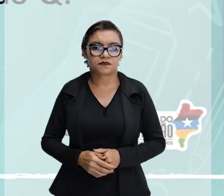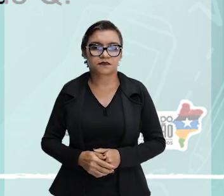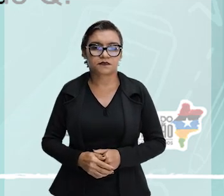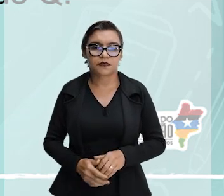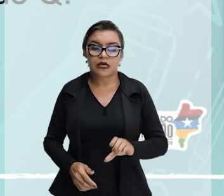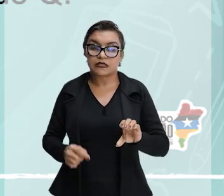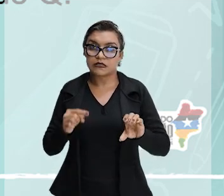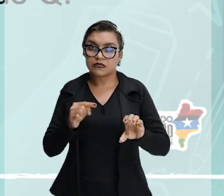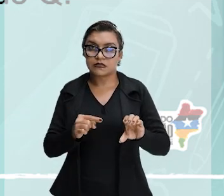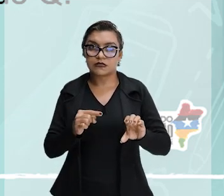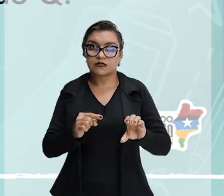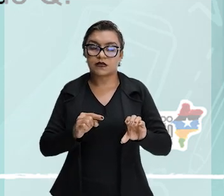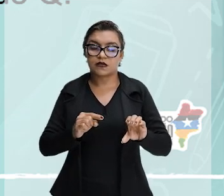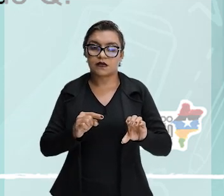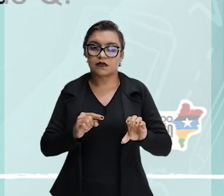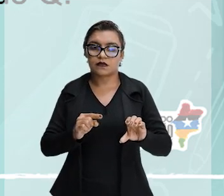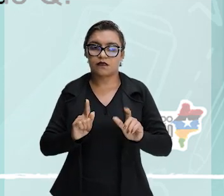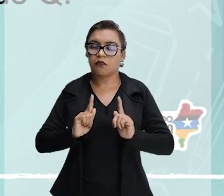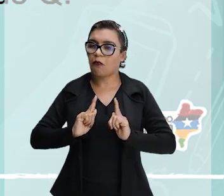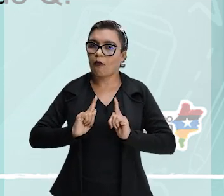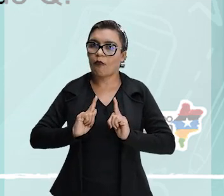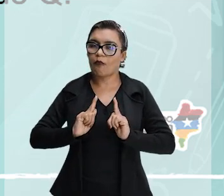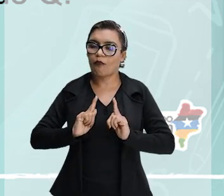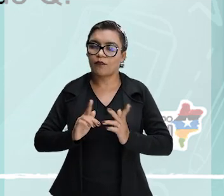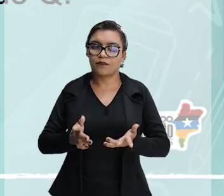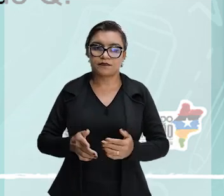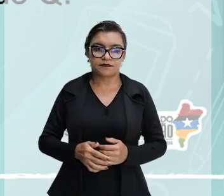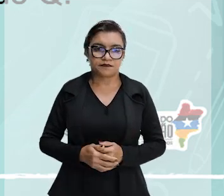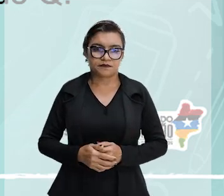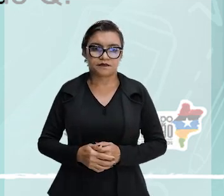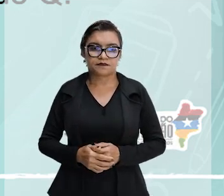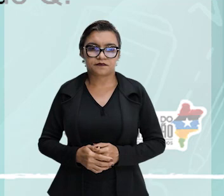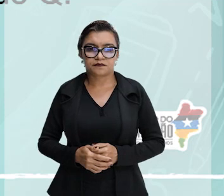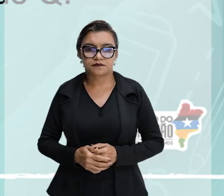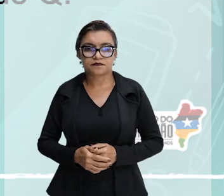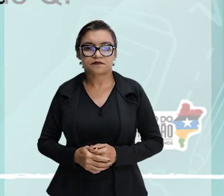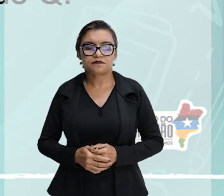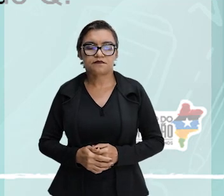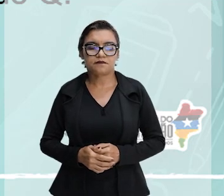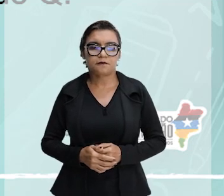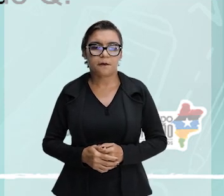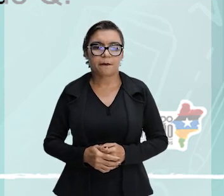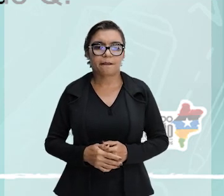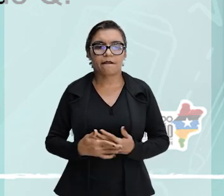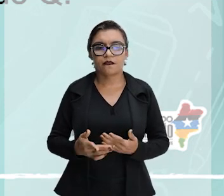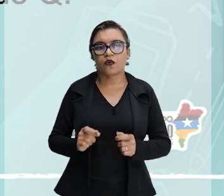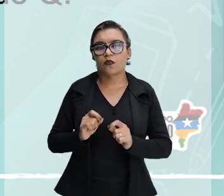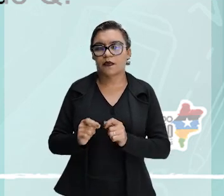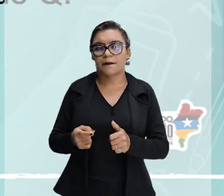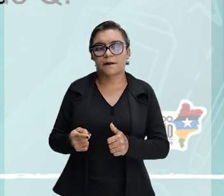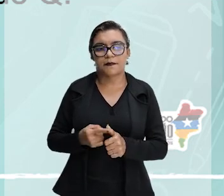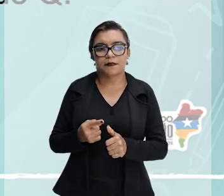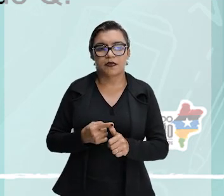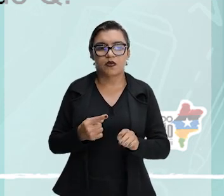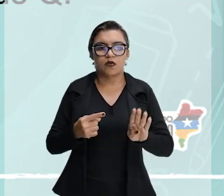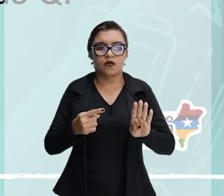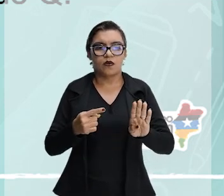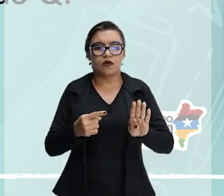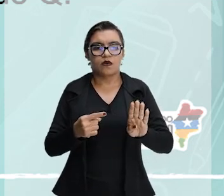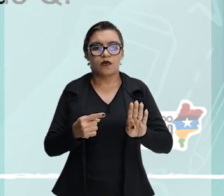esfera C está inicialmente neutra. Então são realizadas as seguintes operações. Primeiro, C com